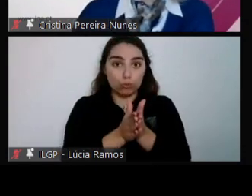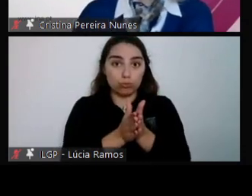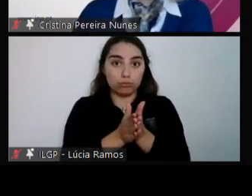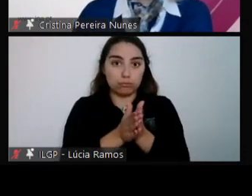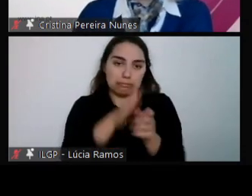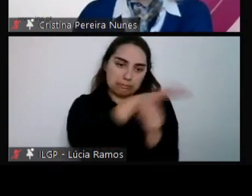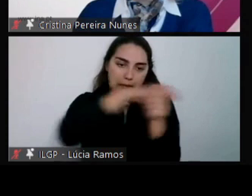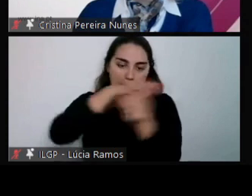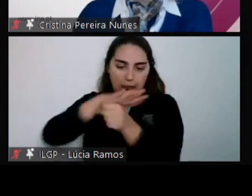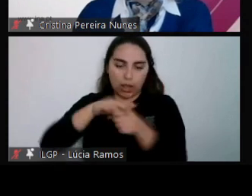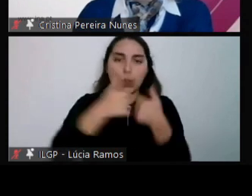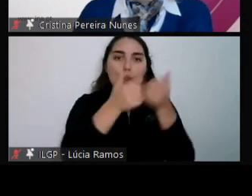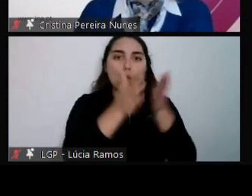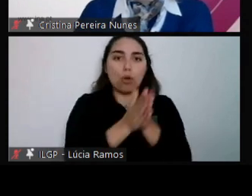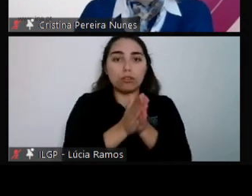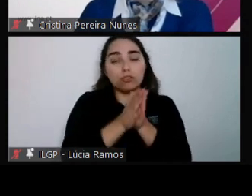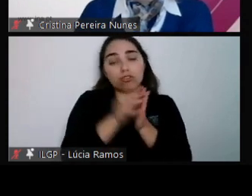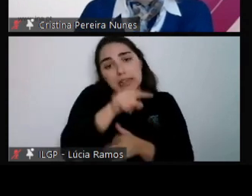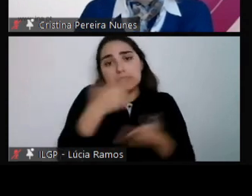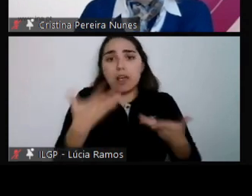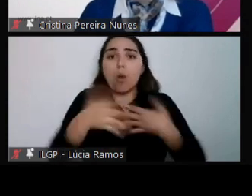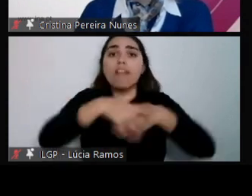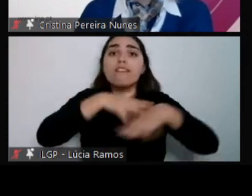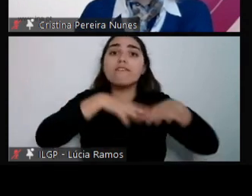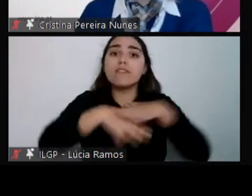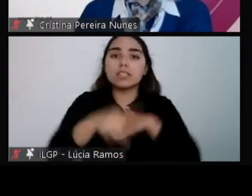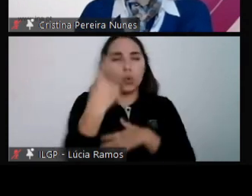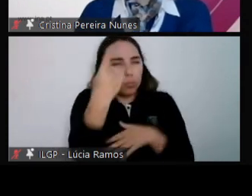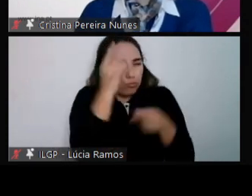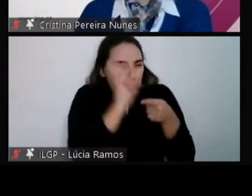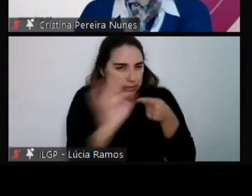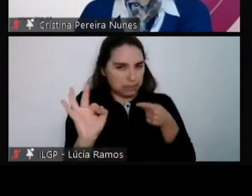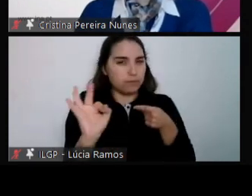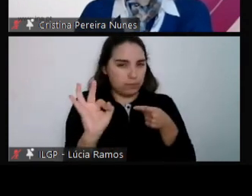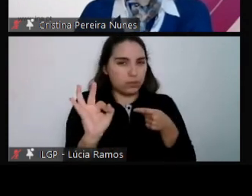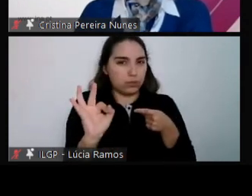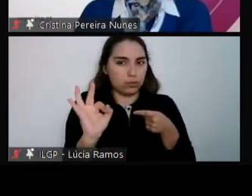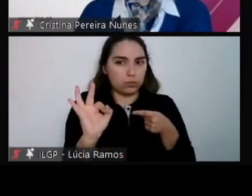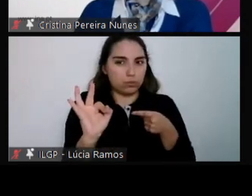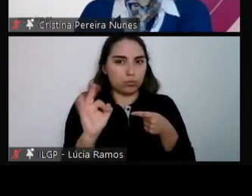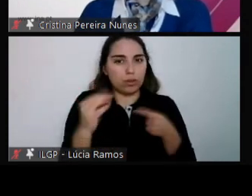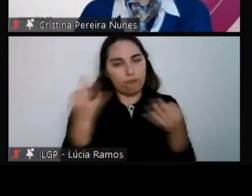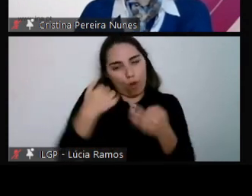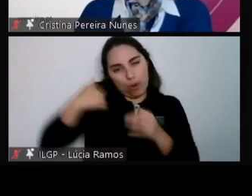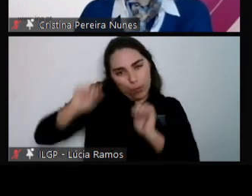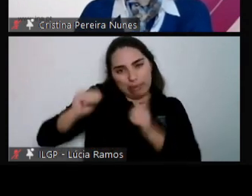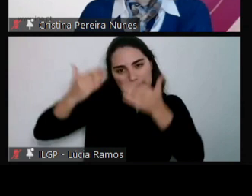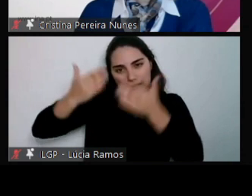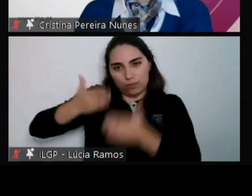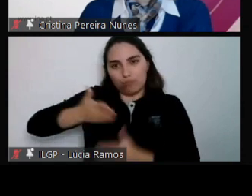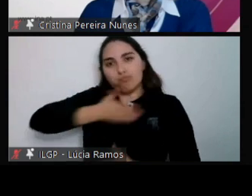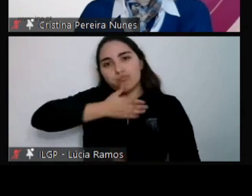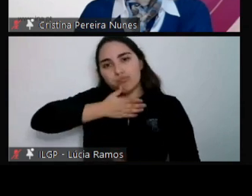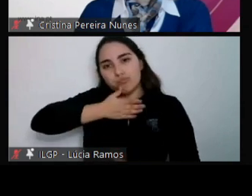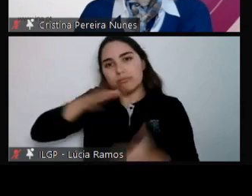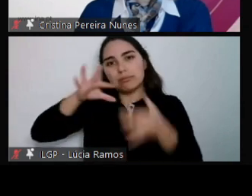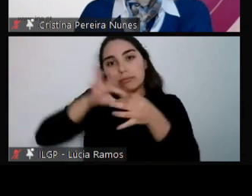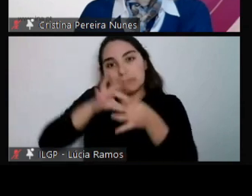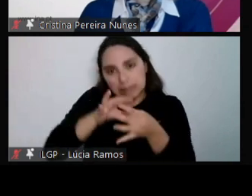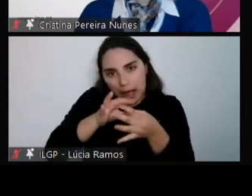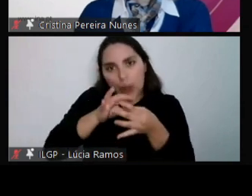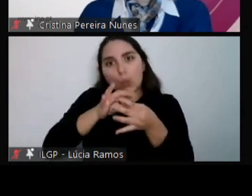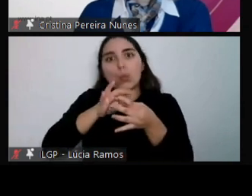a fazer. Com uma particularidade que também aqui, e voltando àquela observação que fiz no início, de que até o digital nos pode ajudar a